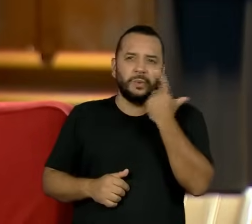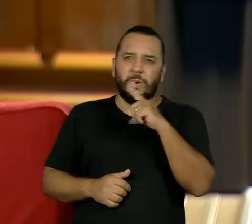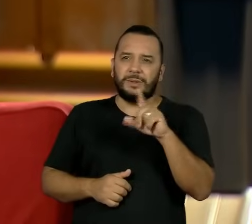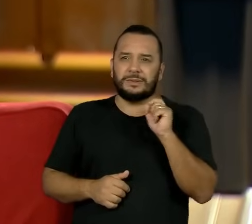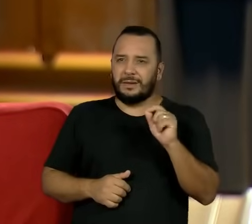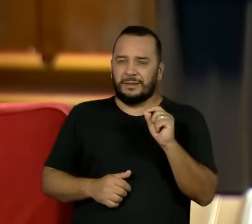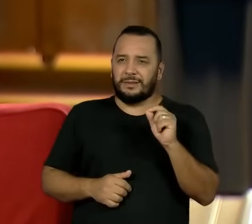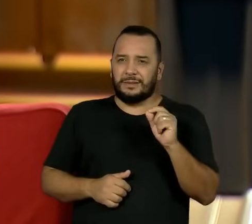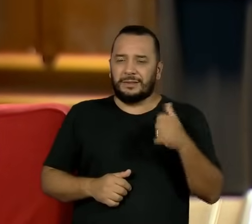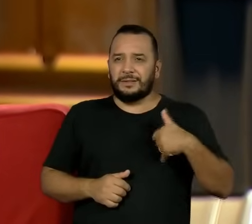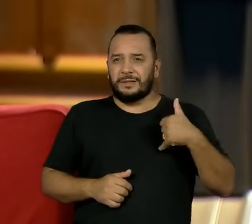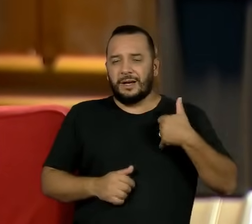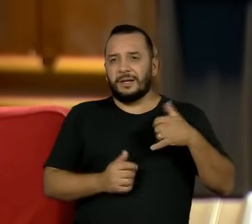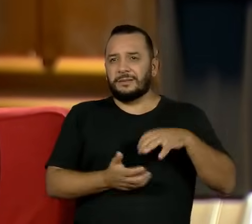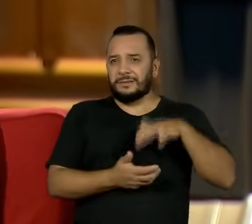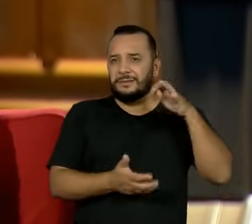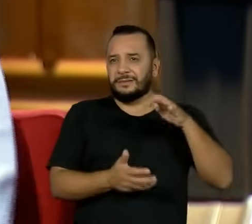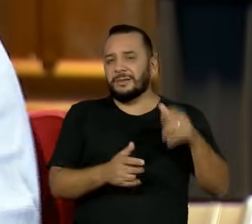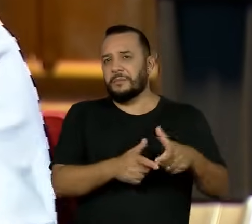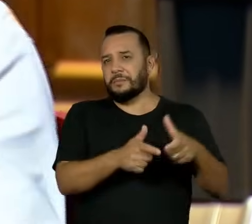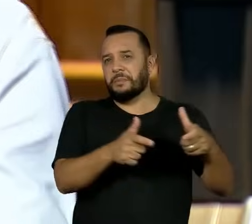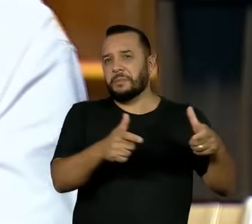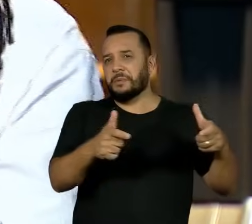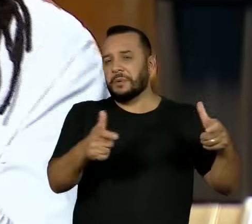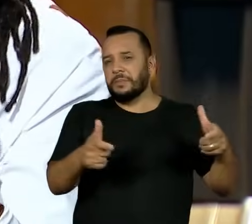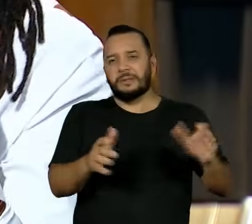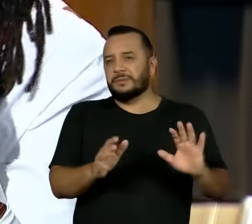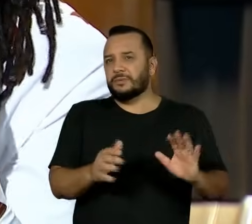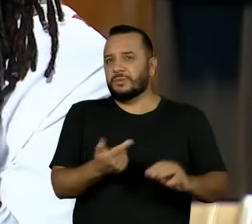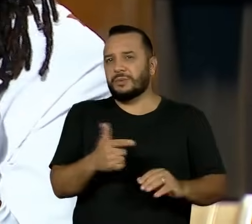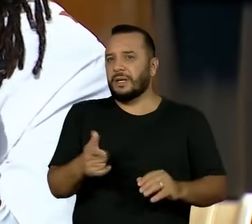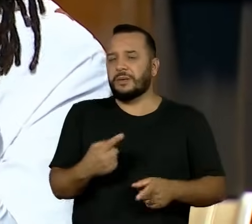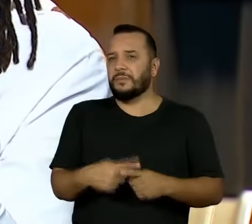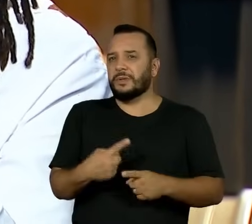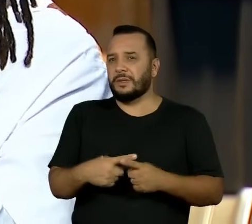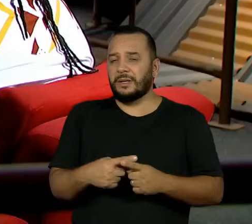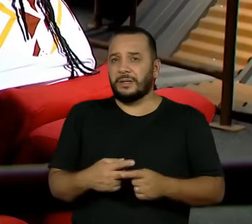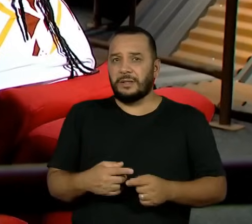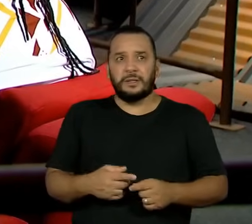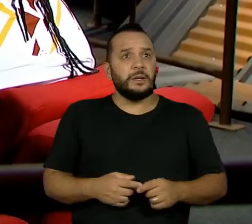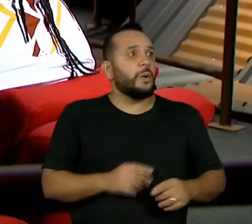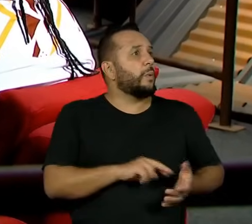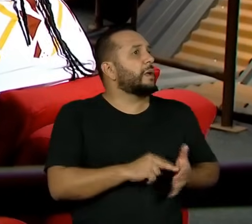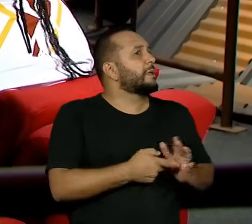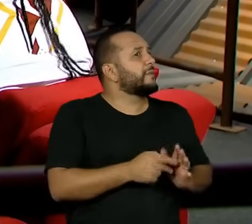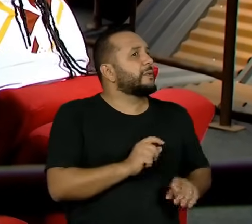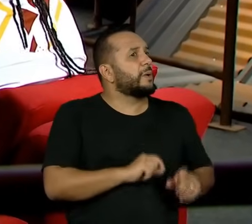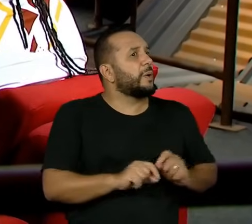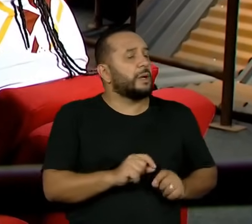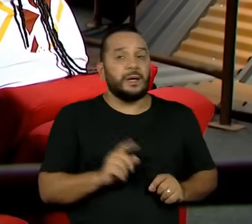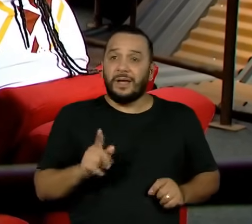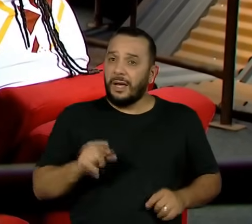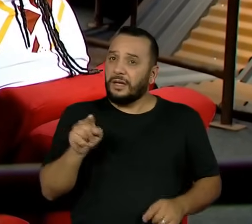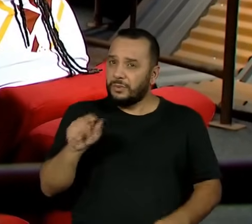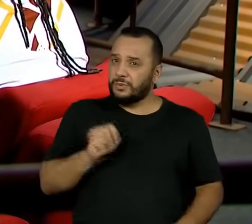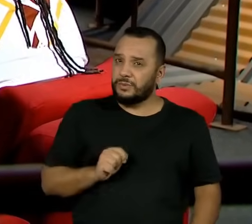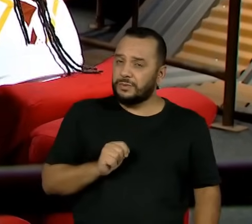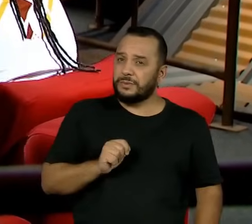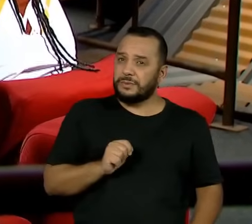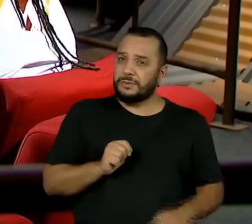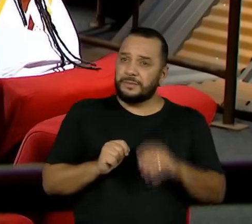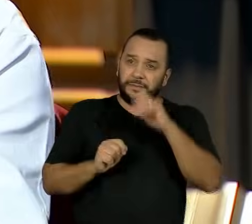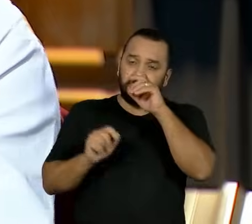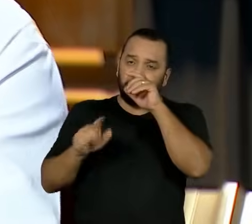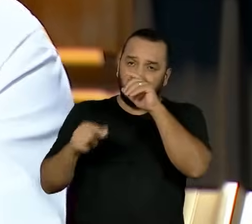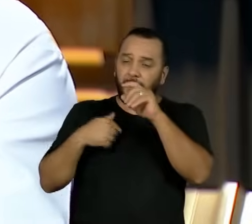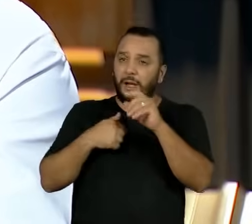chegarem nas idades mais avançadas? Me diga. Não é um fator biológico, É o quê? genético. É isso. É perder